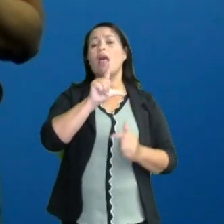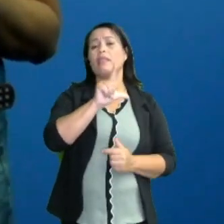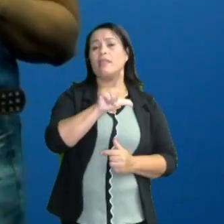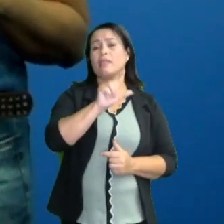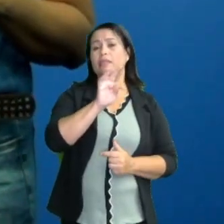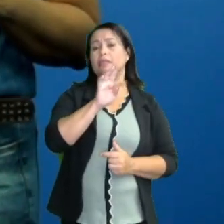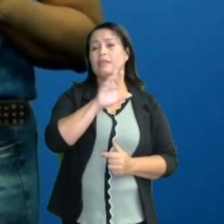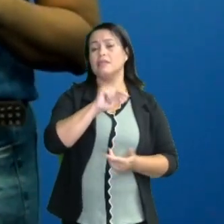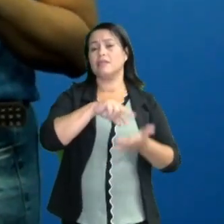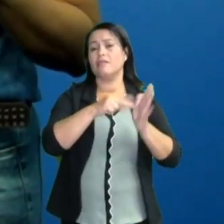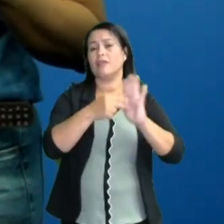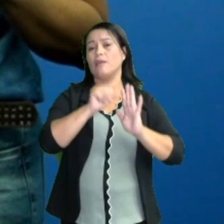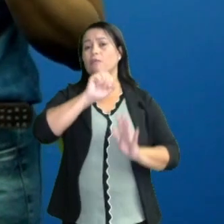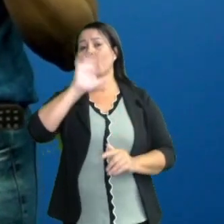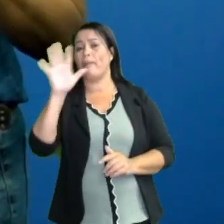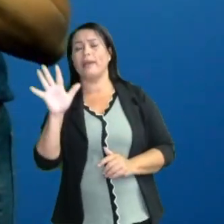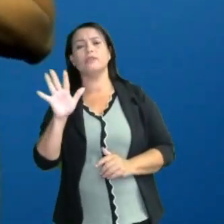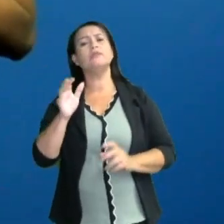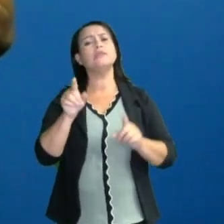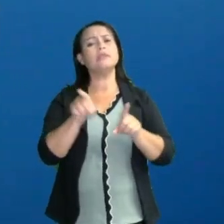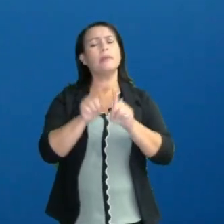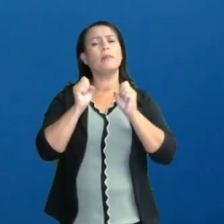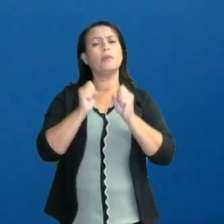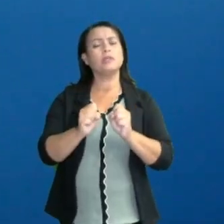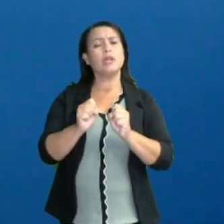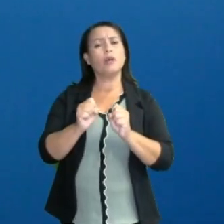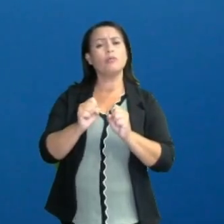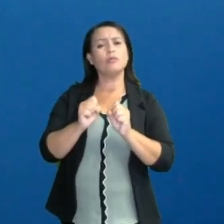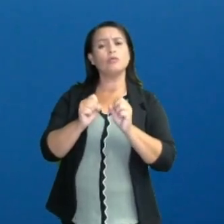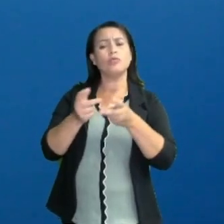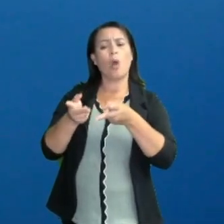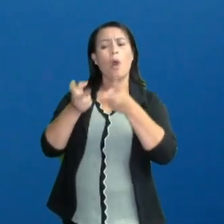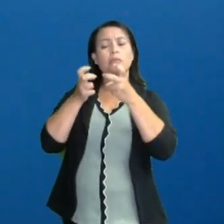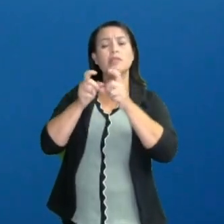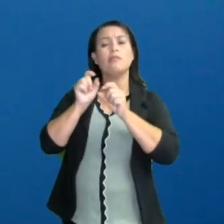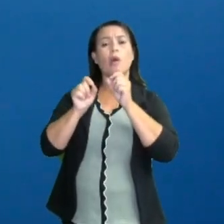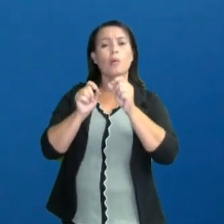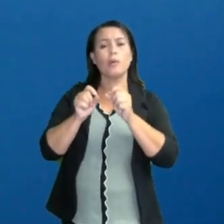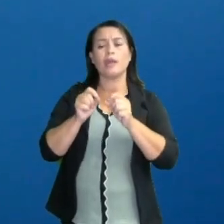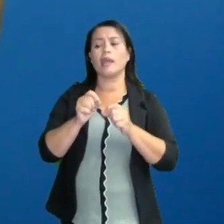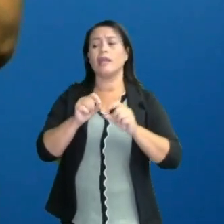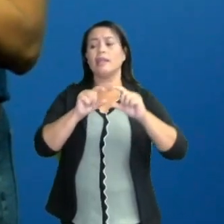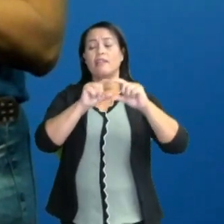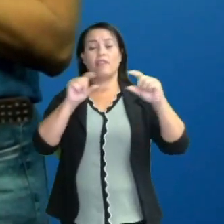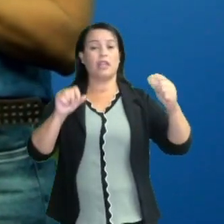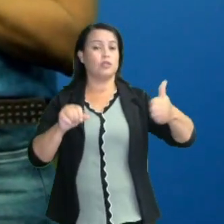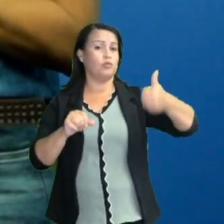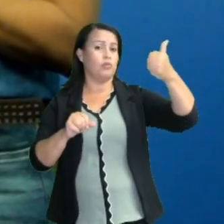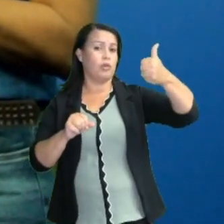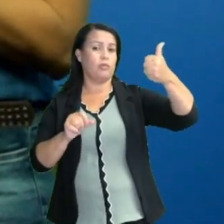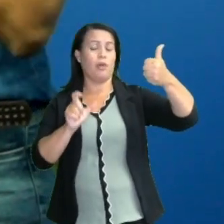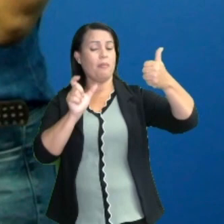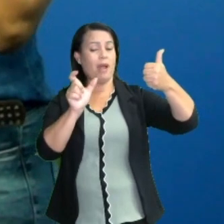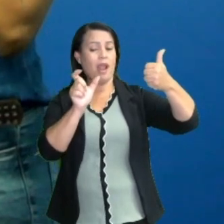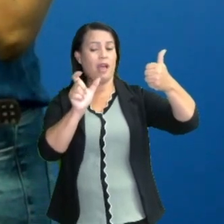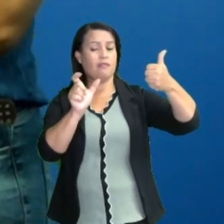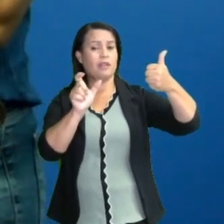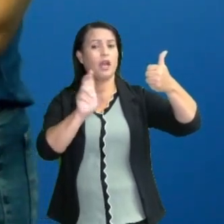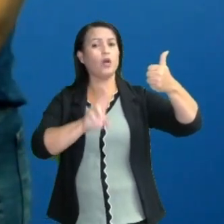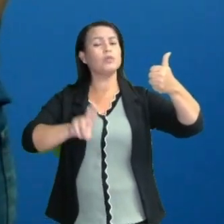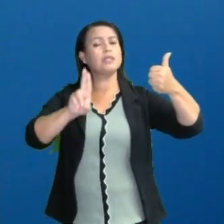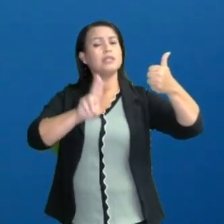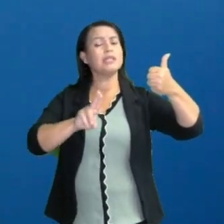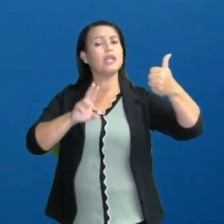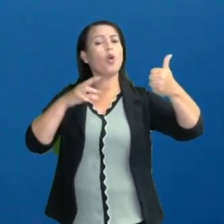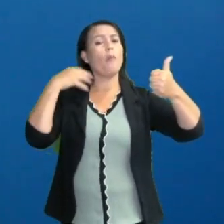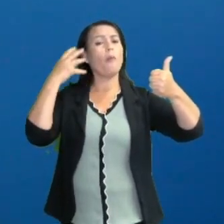do alfabeto. Podemos observar o seguinte: na frase número 1, a palavra utilizada